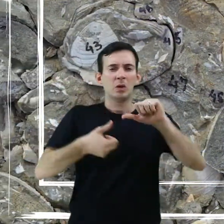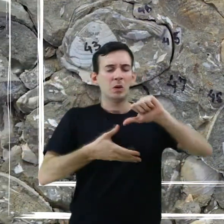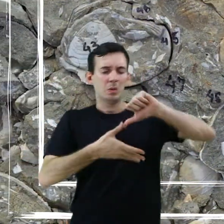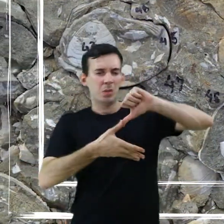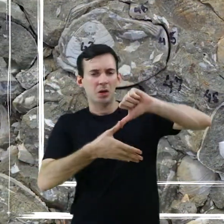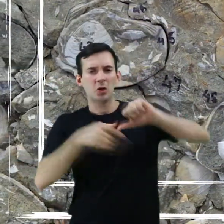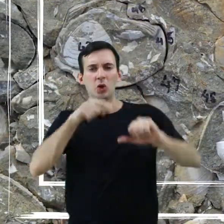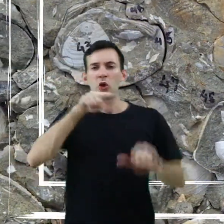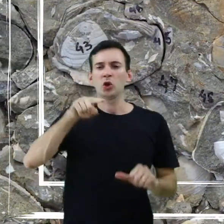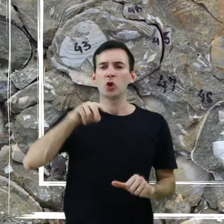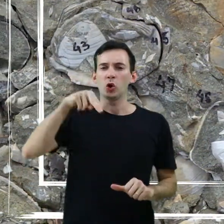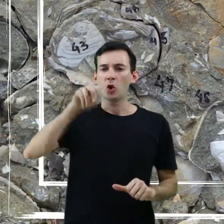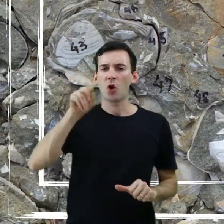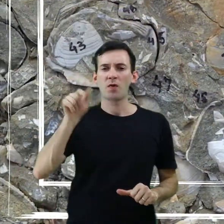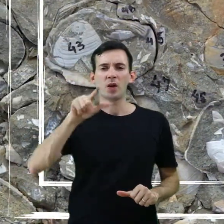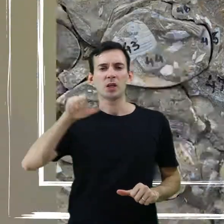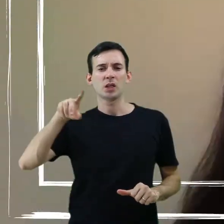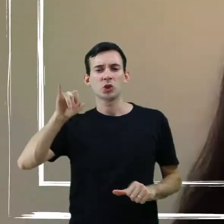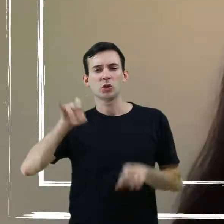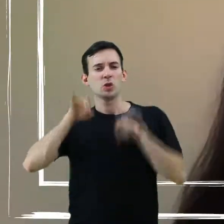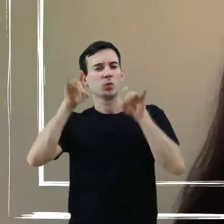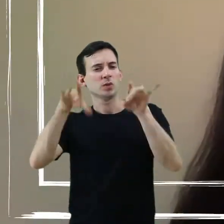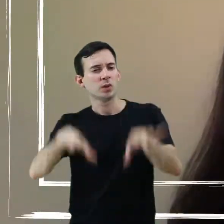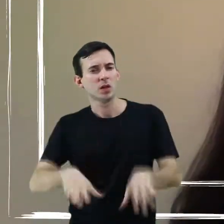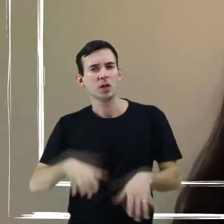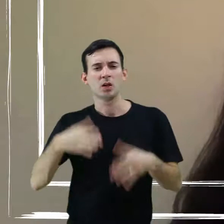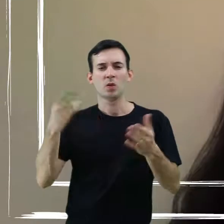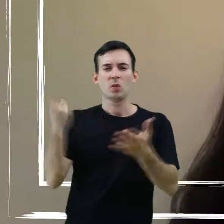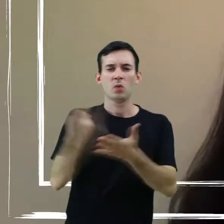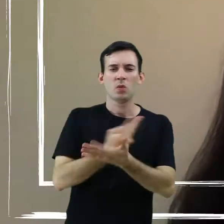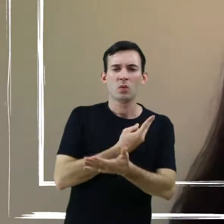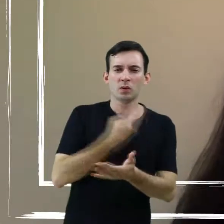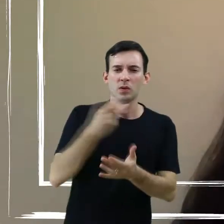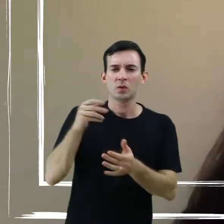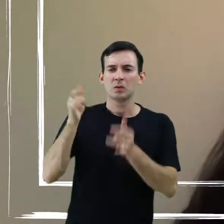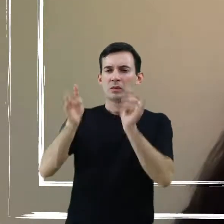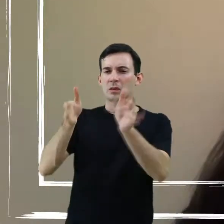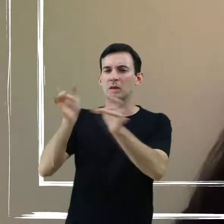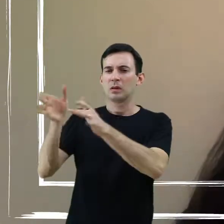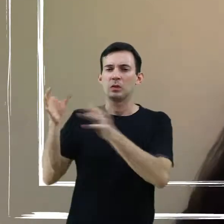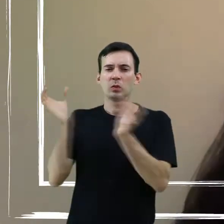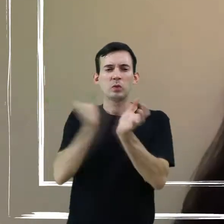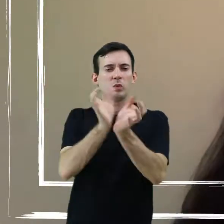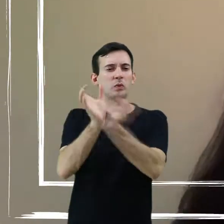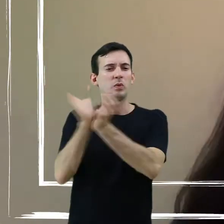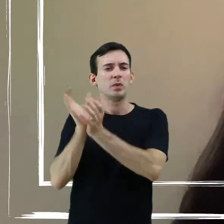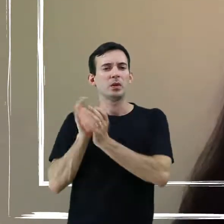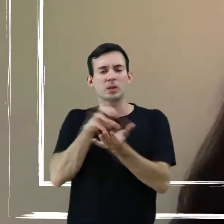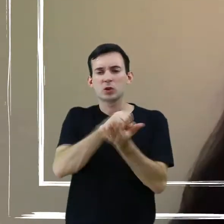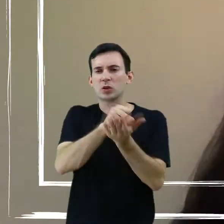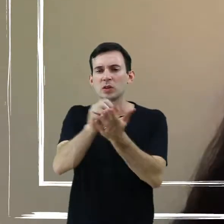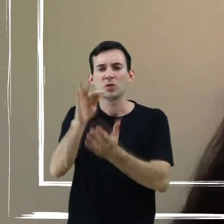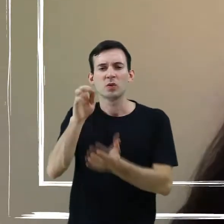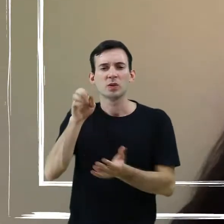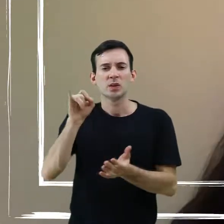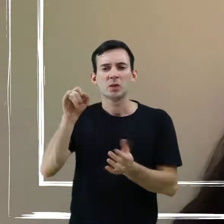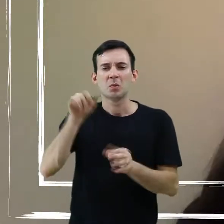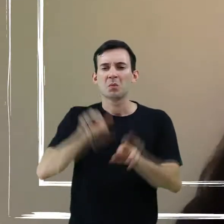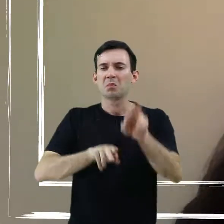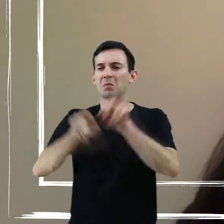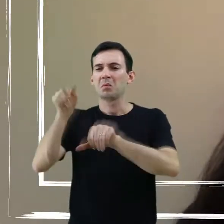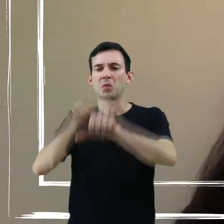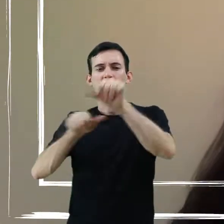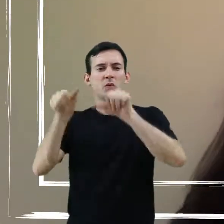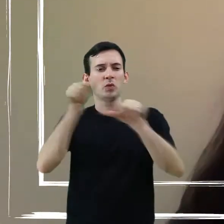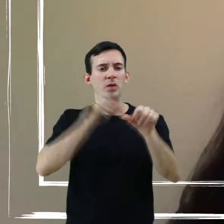dos fósseis desses grupos ou as espécies e como esses grupos mudam, o registro fóssil